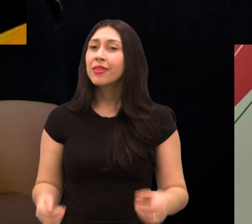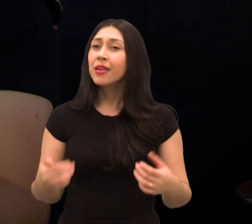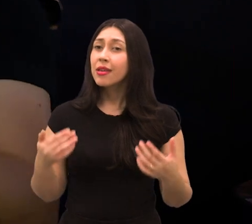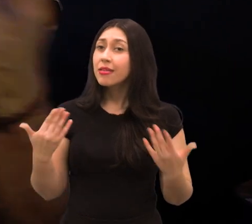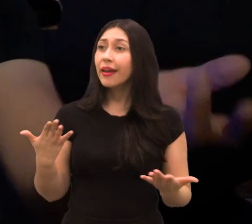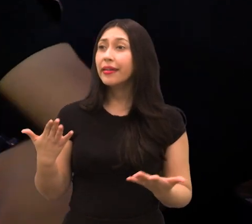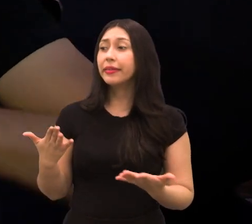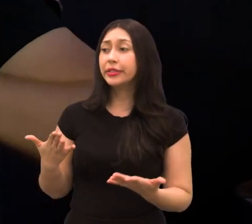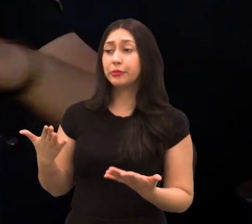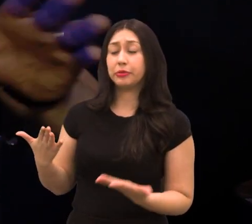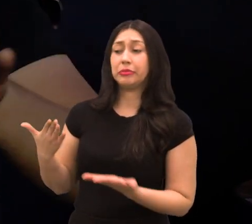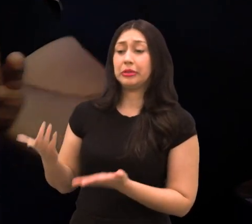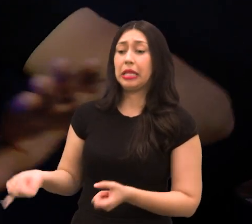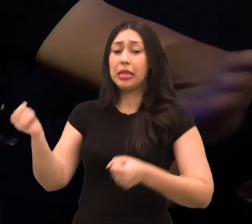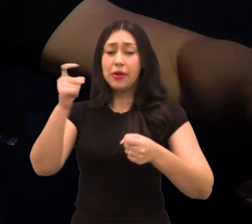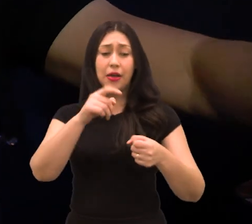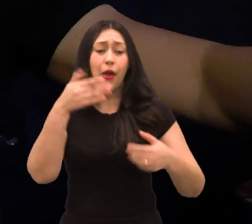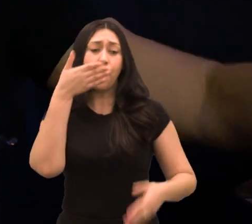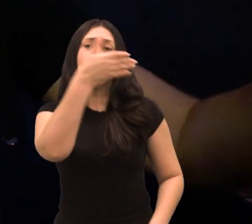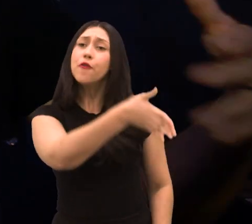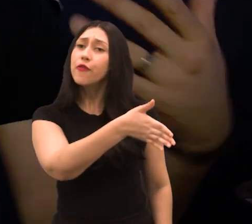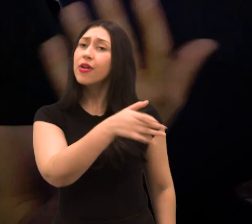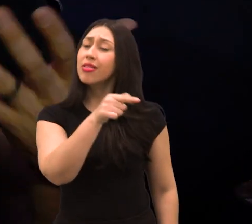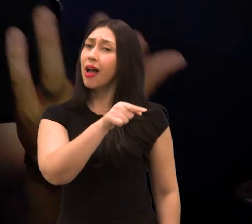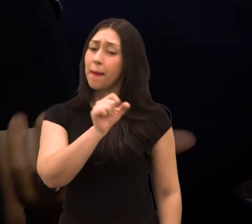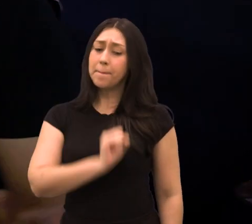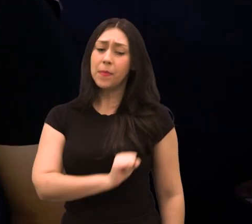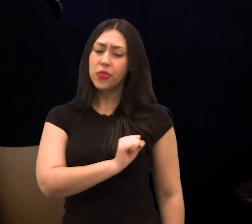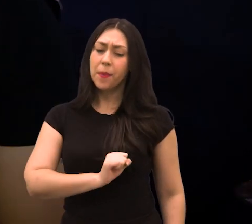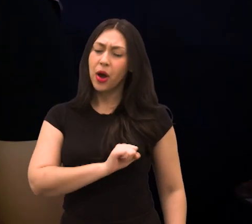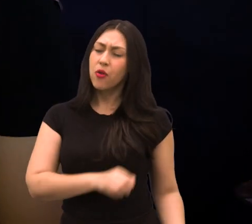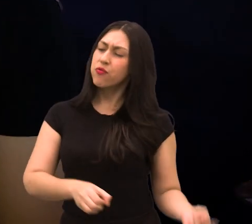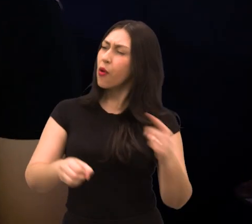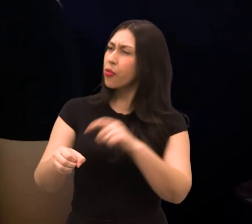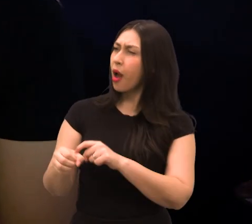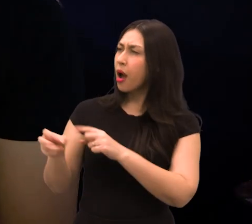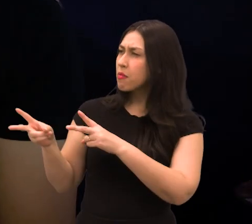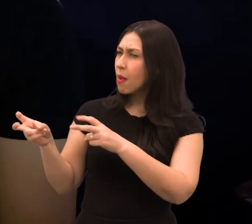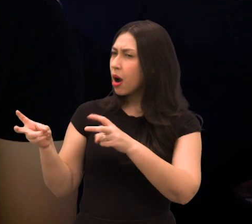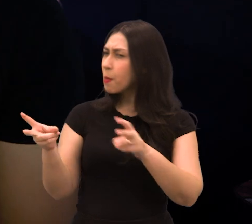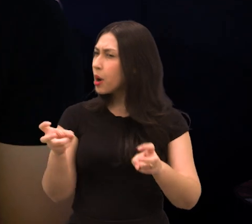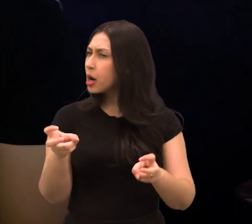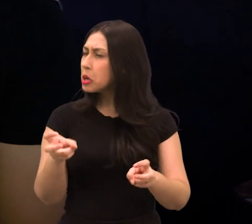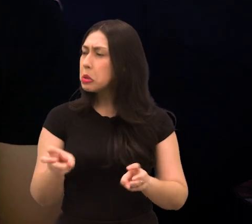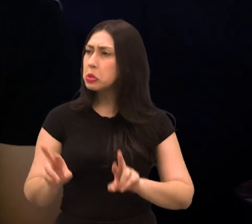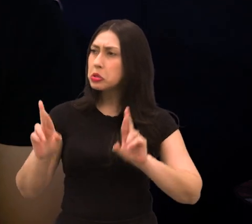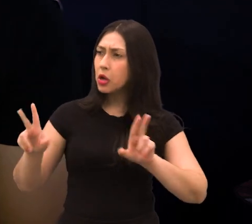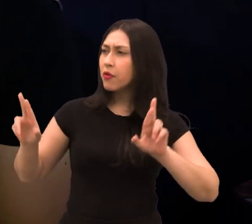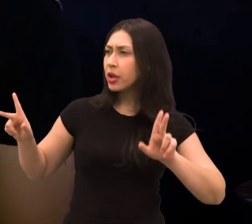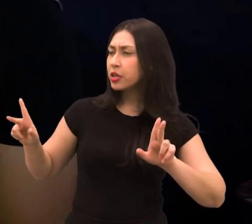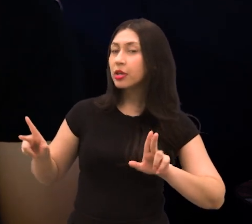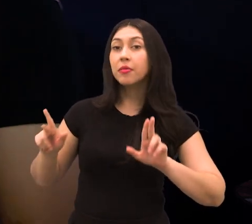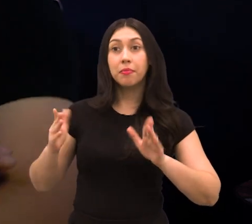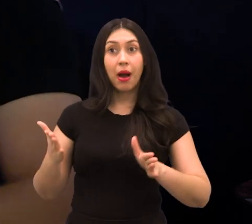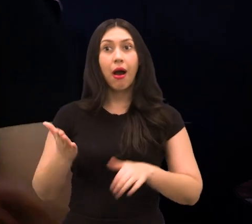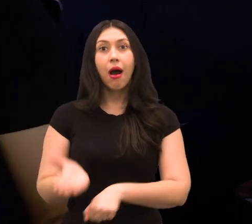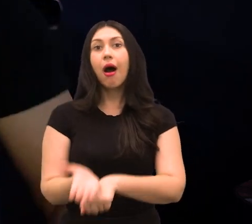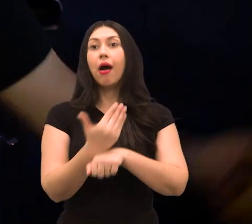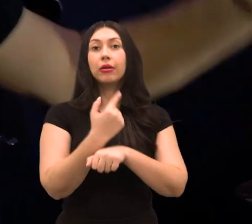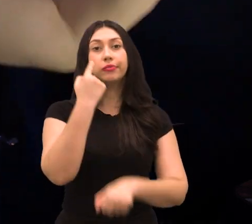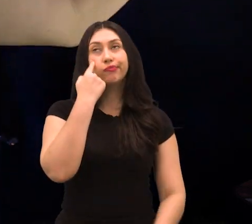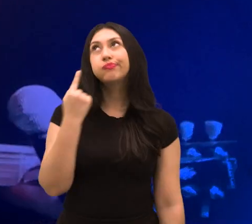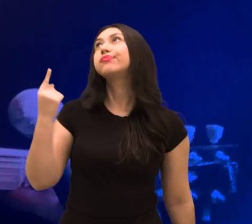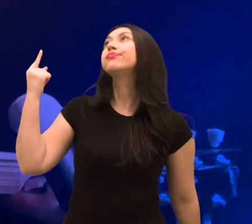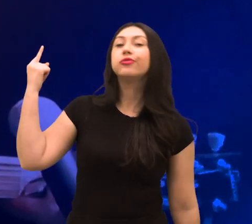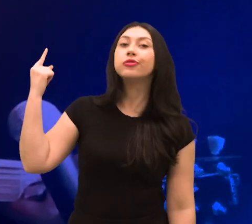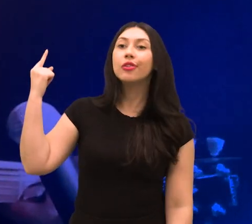hora. Passei por seminário e tudo, então pra mim essa coisa desses sons eram diferentes, né? Mas antes de eu ir pro seminário, foi que eu conheci Elvis Presley. Aí mudou tudo,